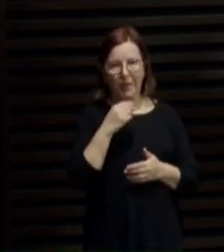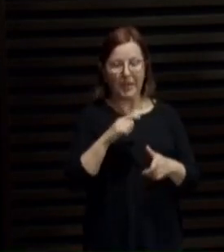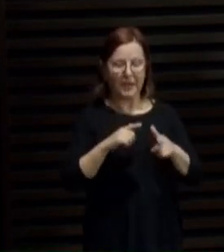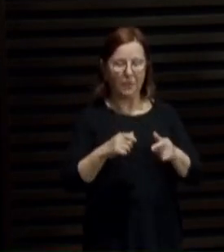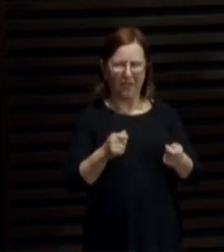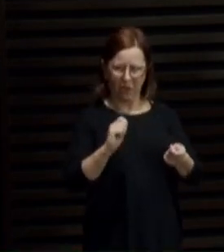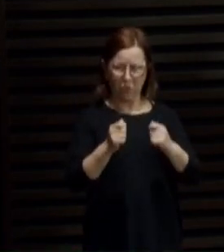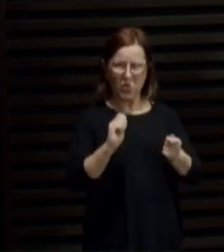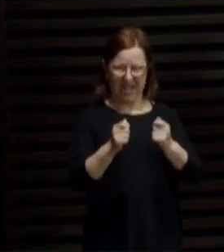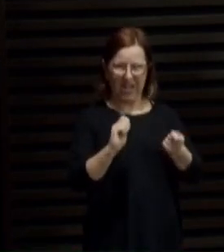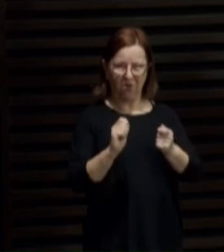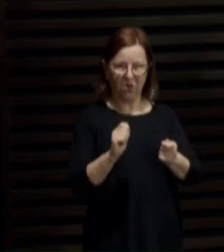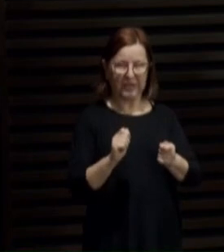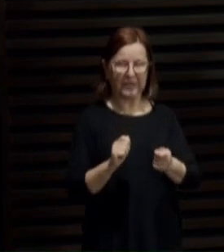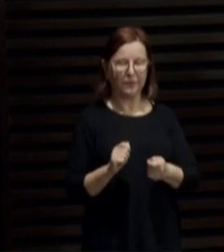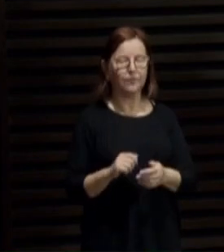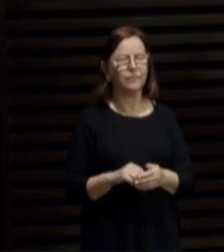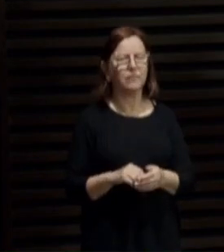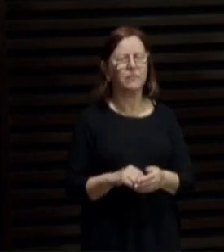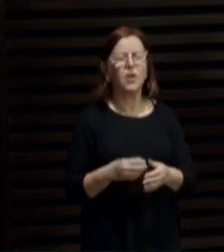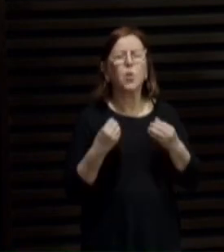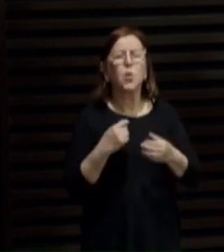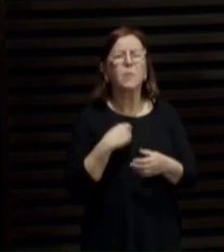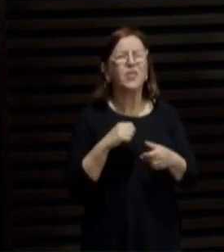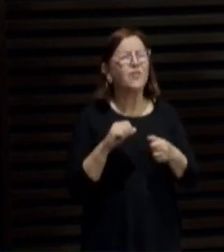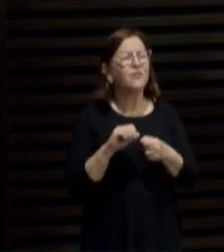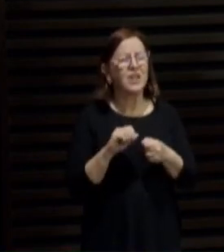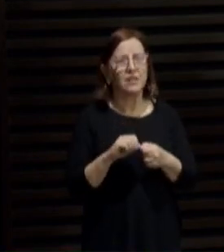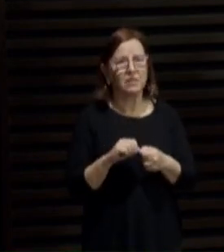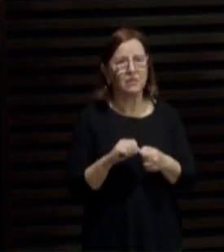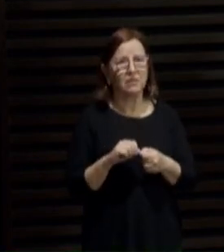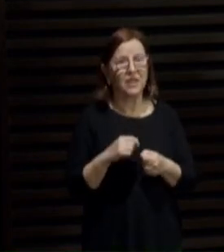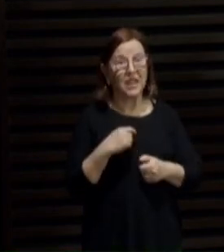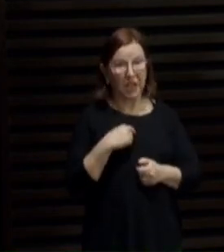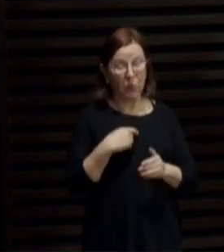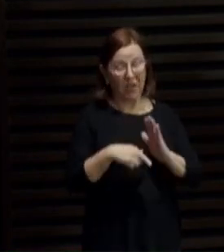Como é que eu faço? Eu era casado em São Paulo